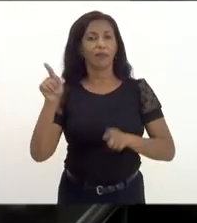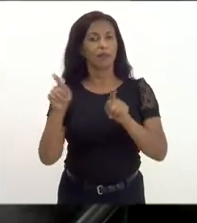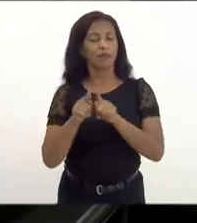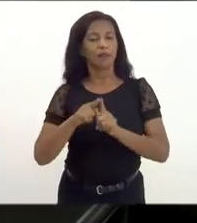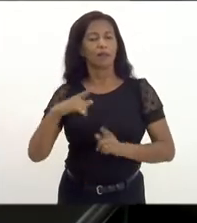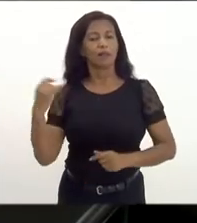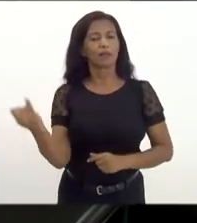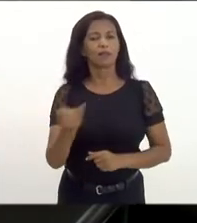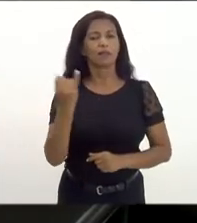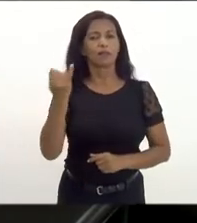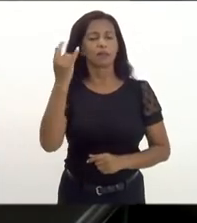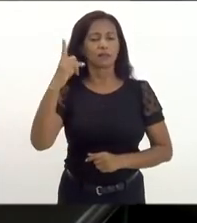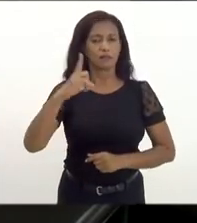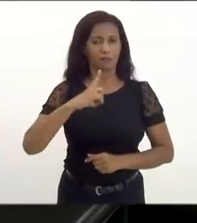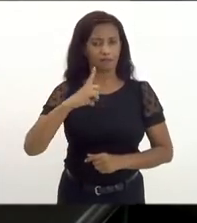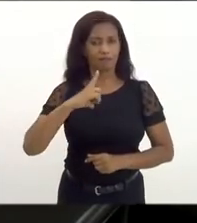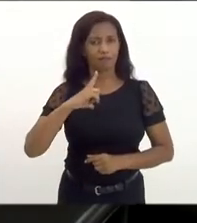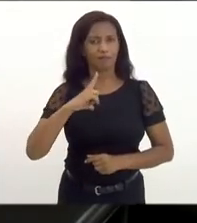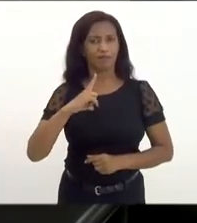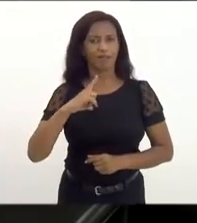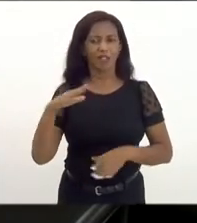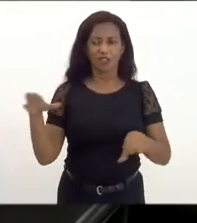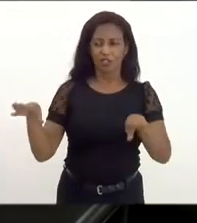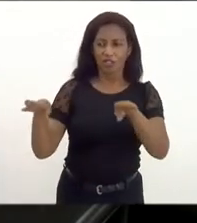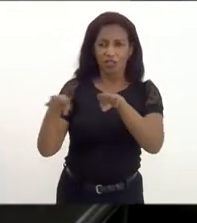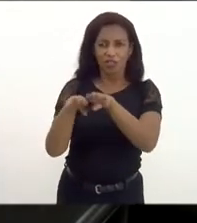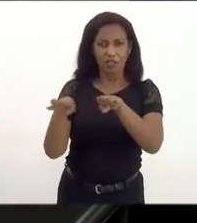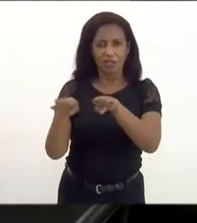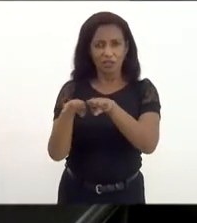importância a gente estabelecia